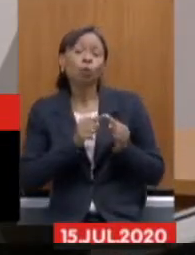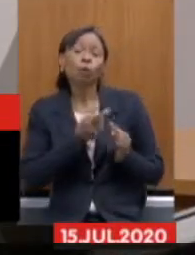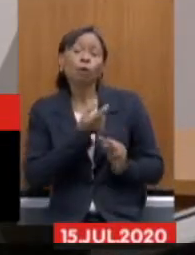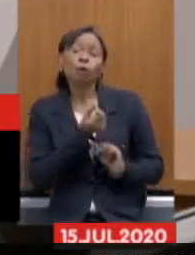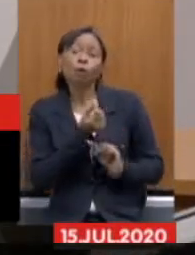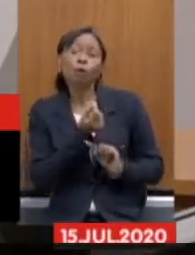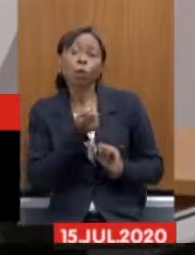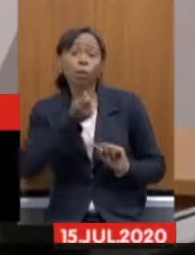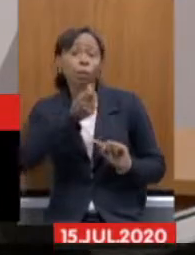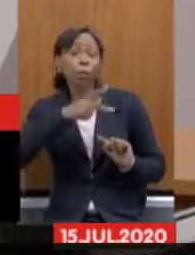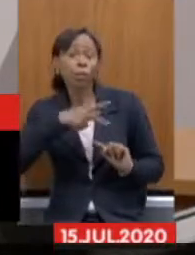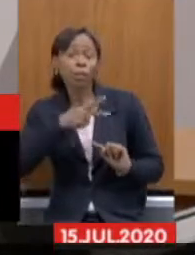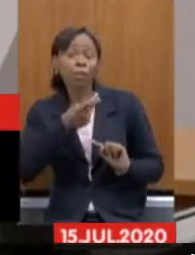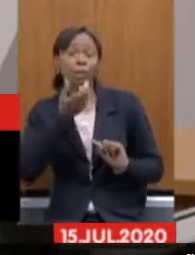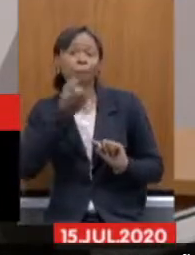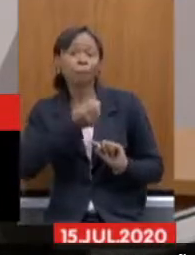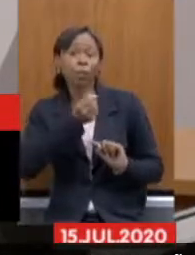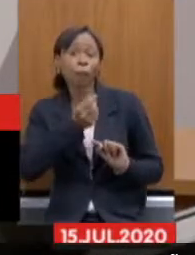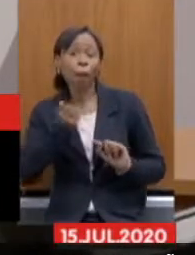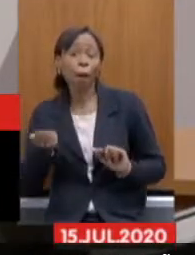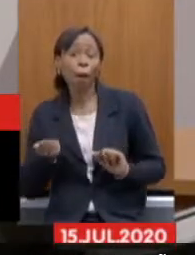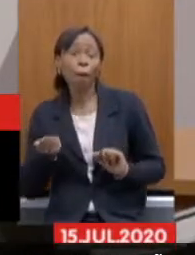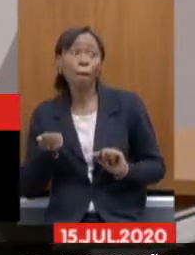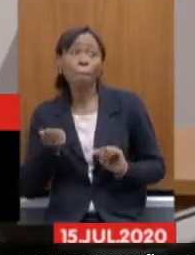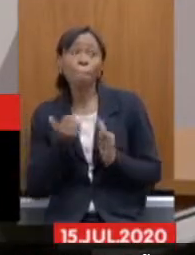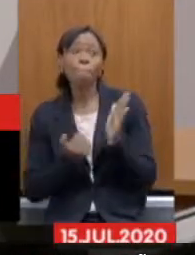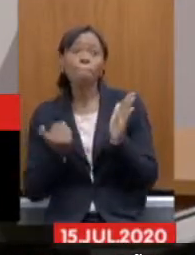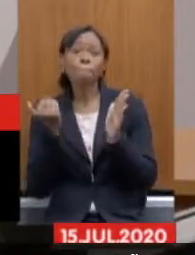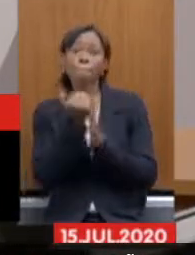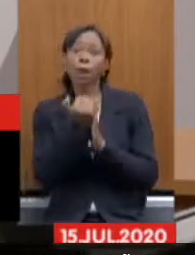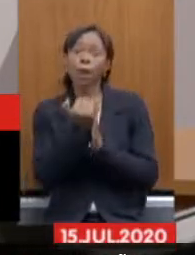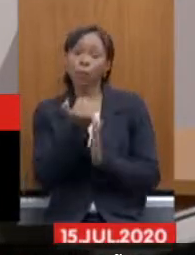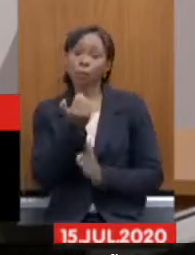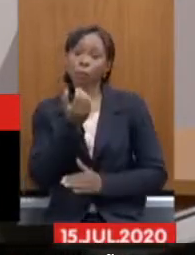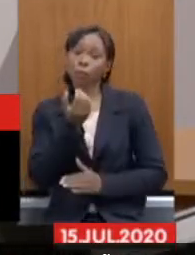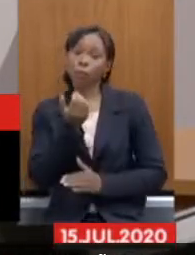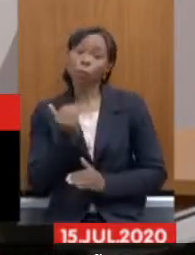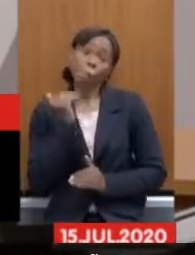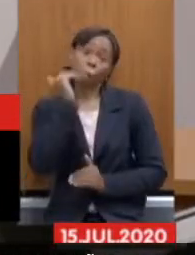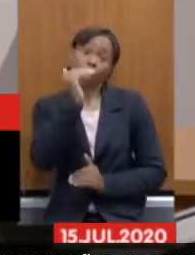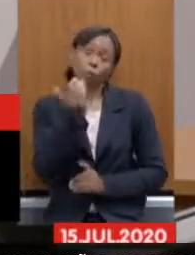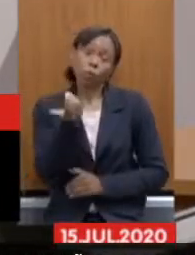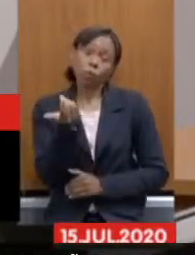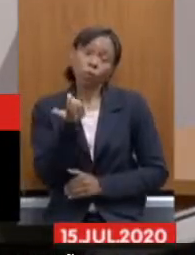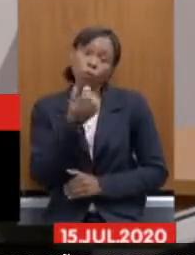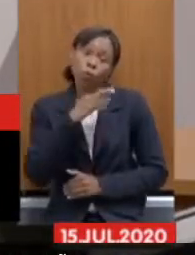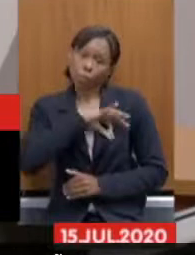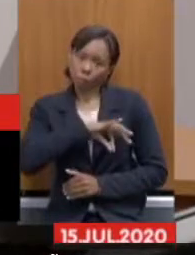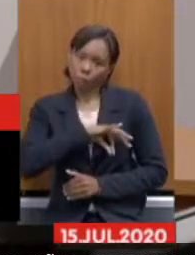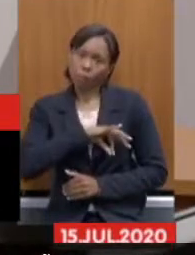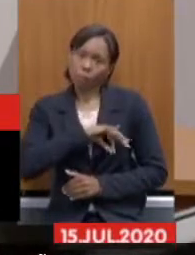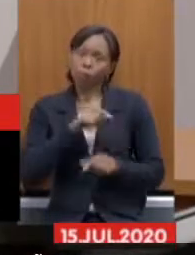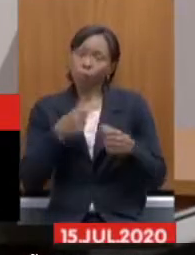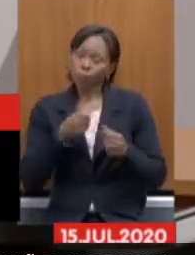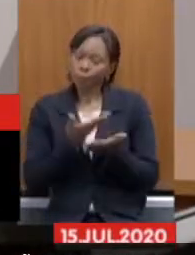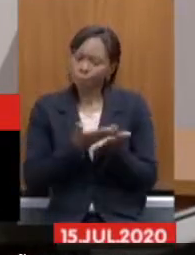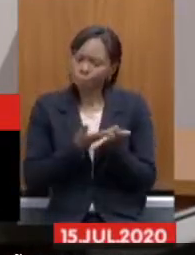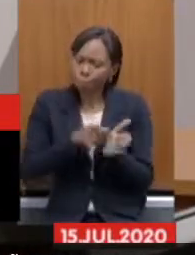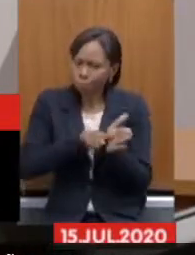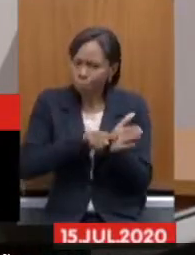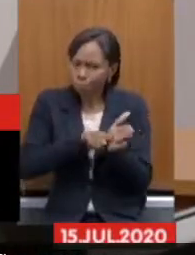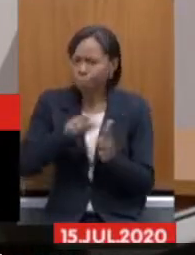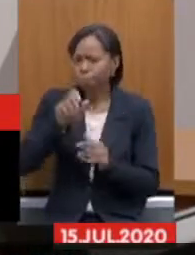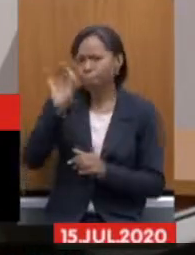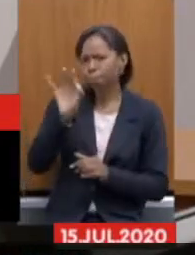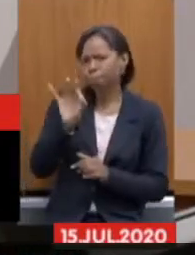aposentadoria e pensões que supere o salário mínimo deve fazer um estudo atuarial e definir a alíquota de contribuição